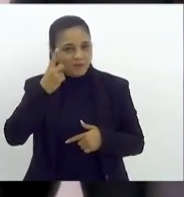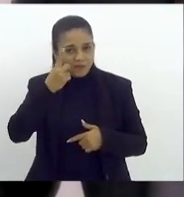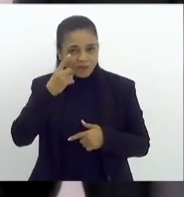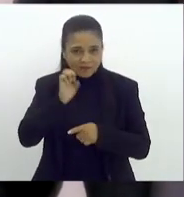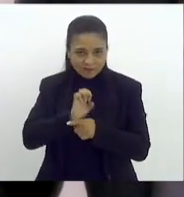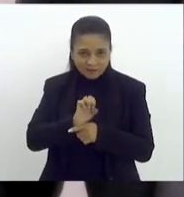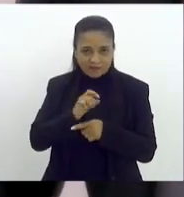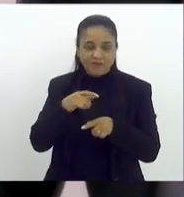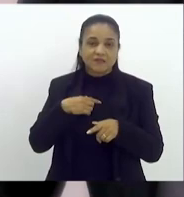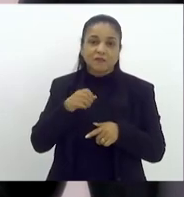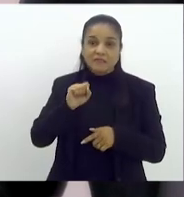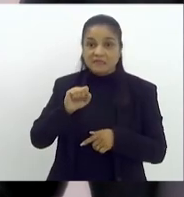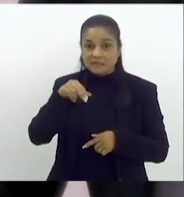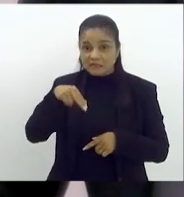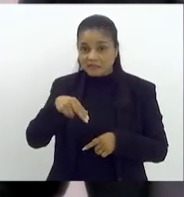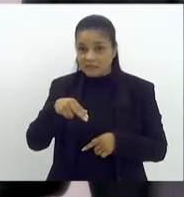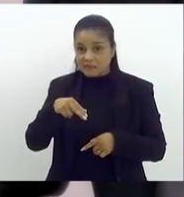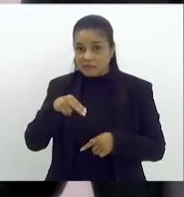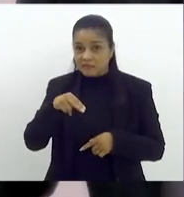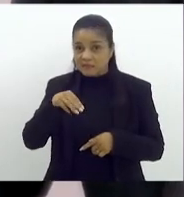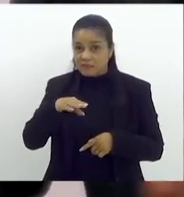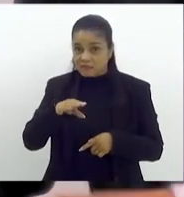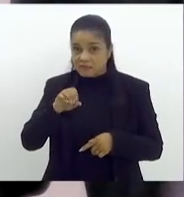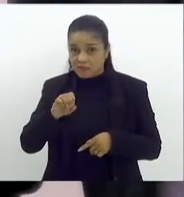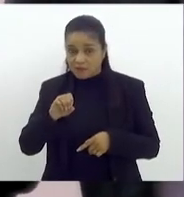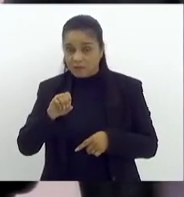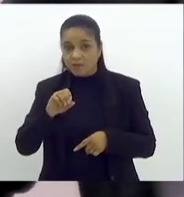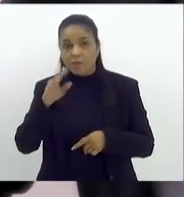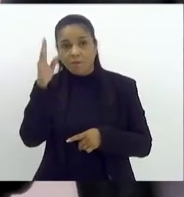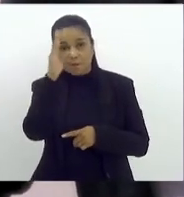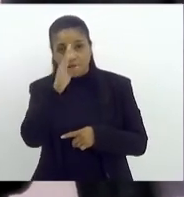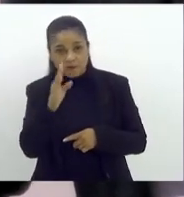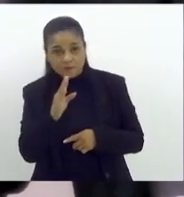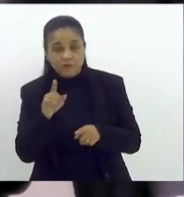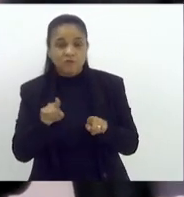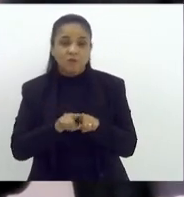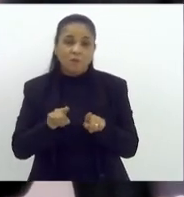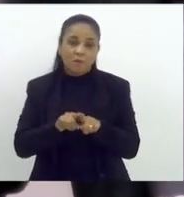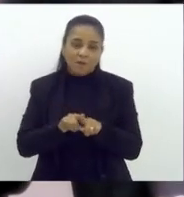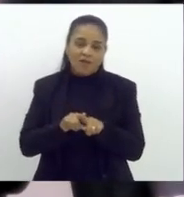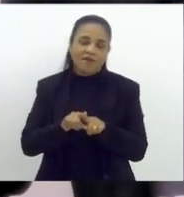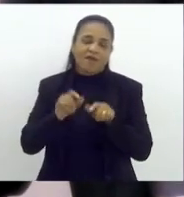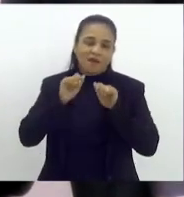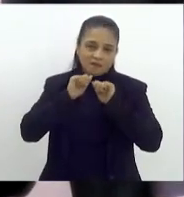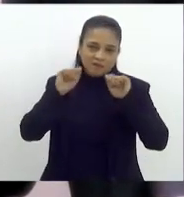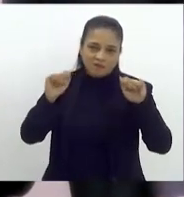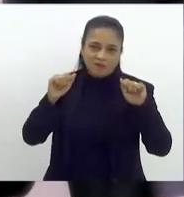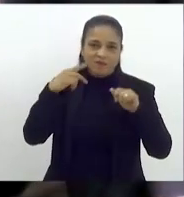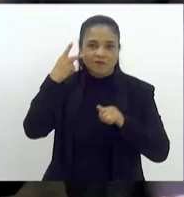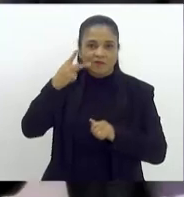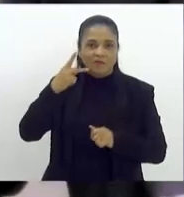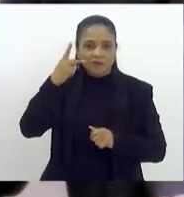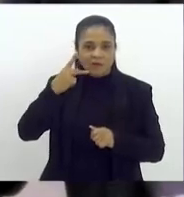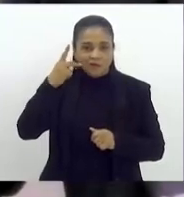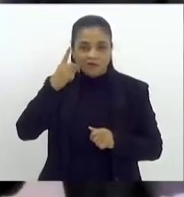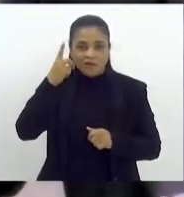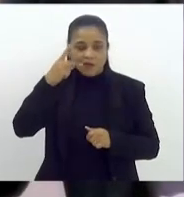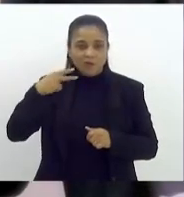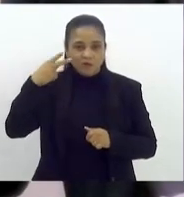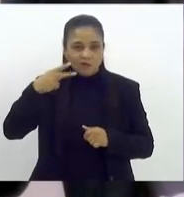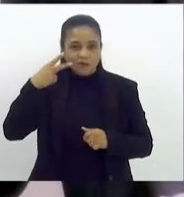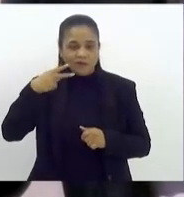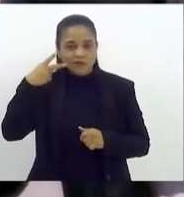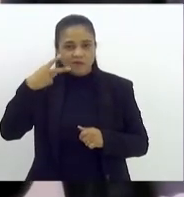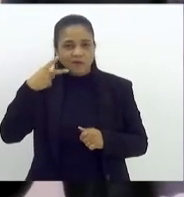Sammy Brasil que é muito conhecida no movimento mas tá aqui também como assessora da vereadora Thais Ferreira Sammy Brasil